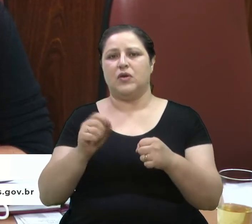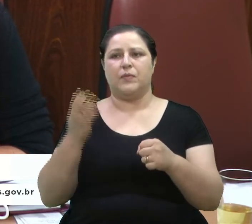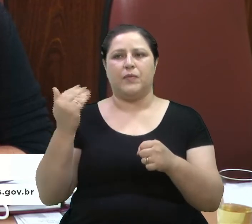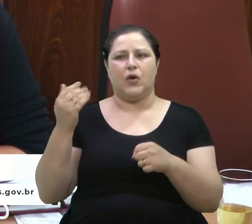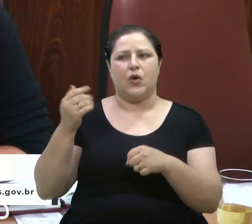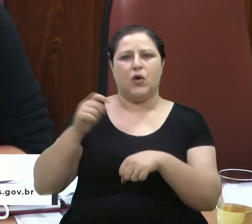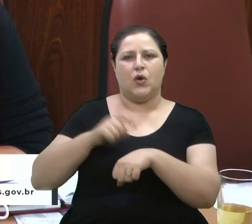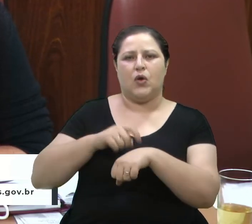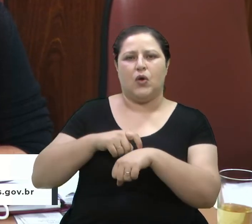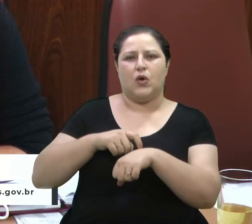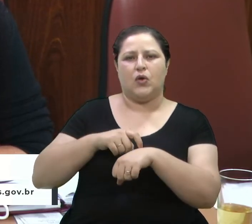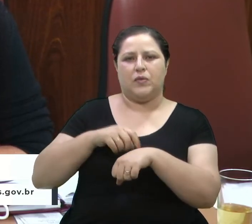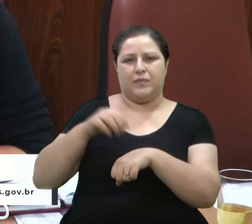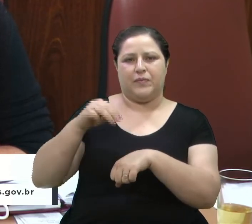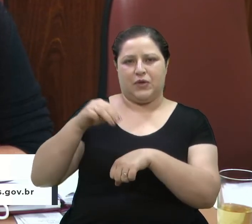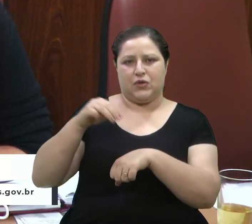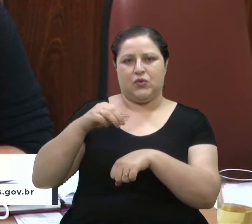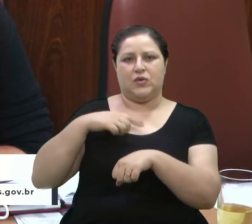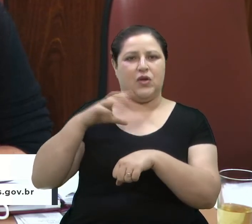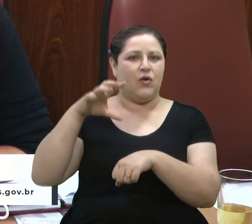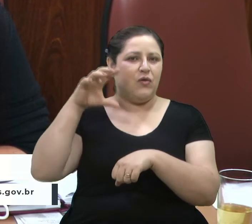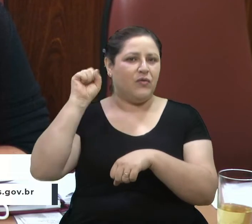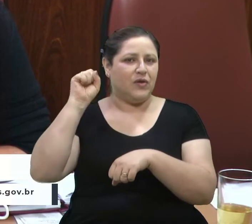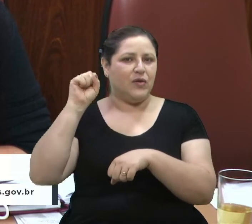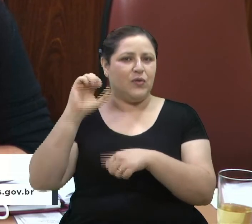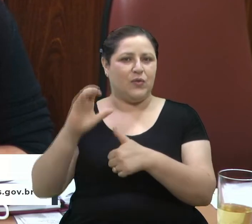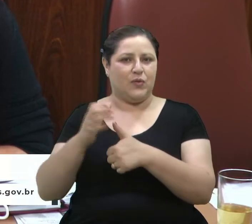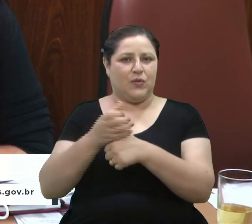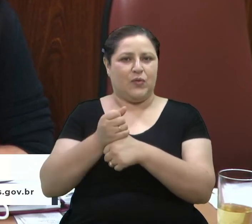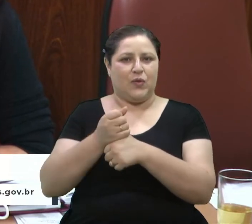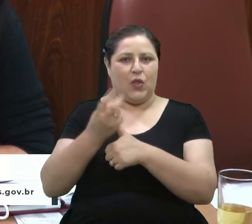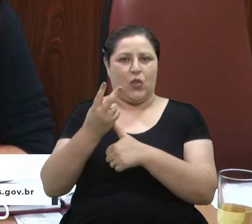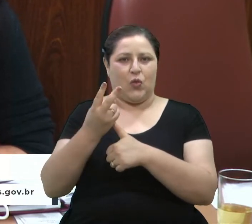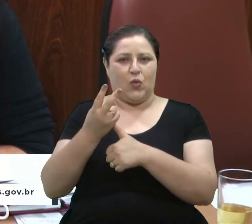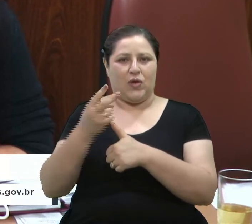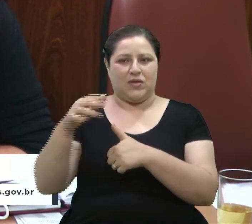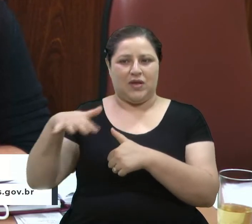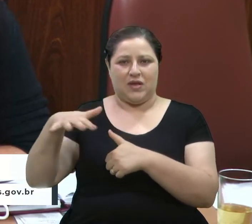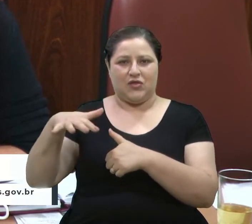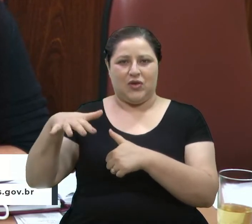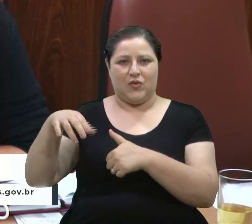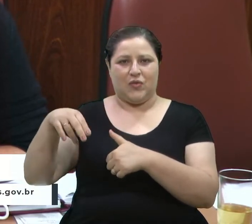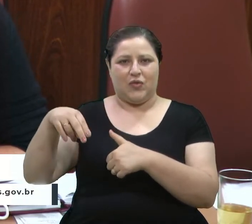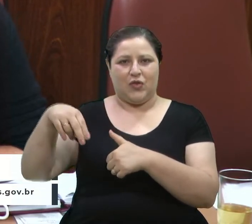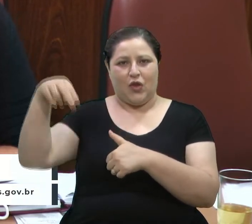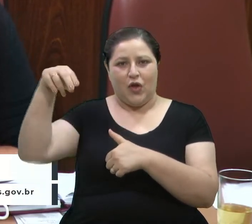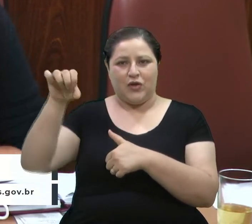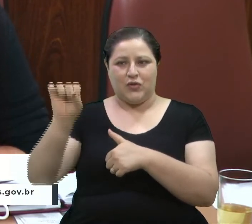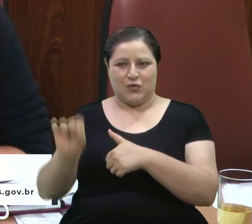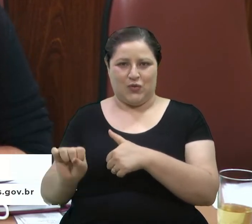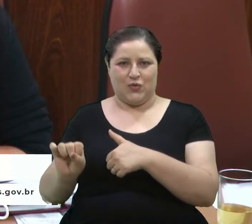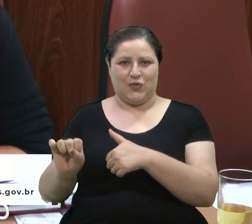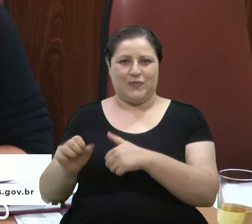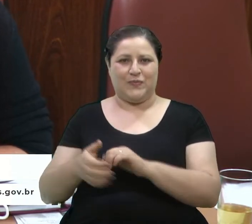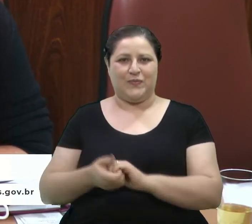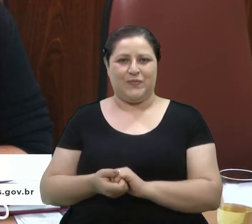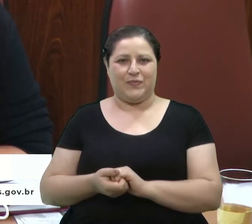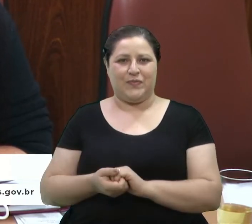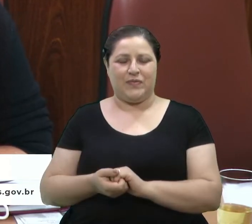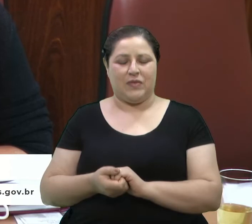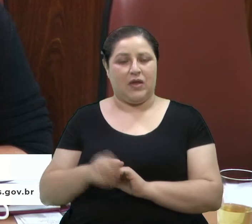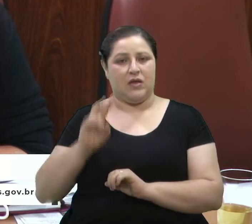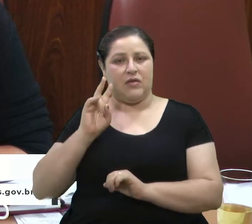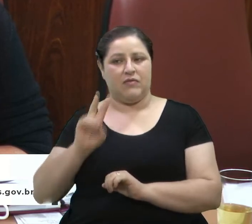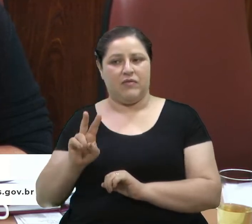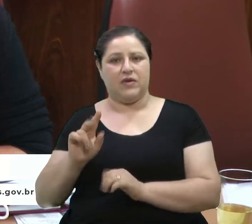os conselheiros tutelares das 2 regiões da cidade, sul e norte, né, e se vê que